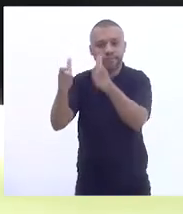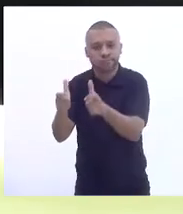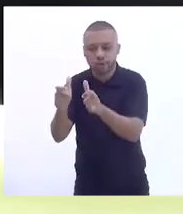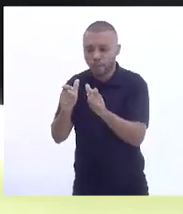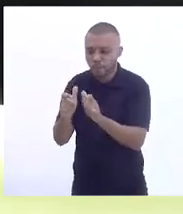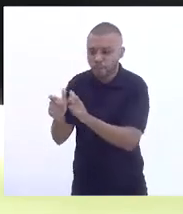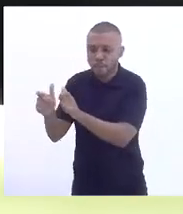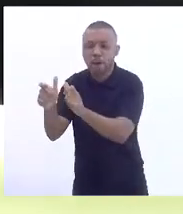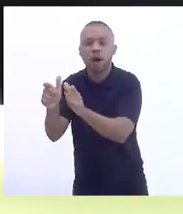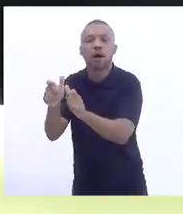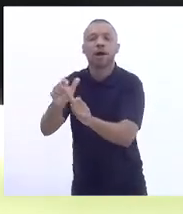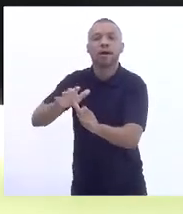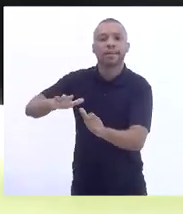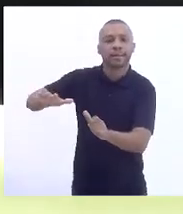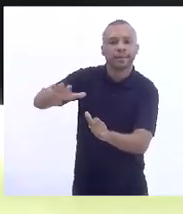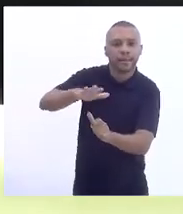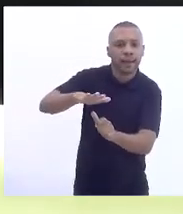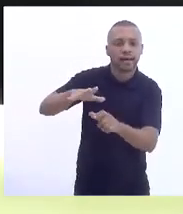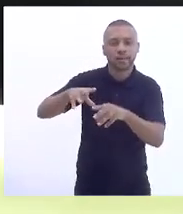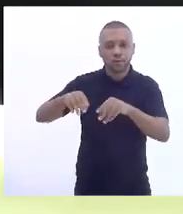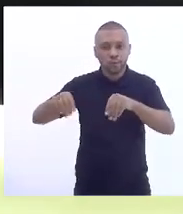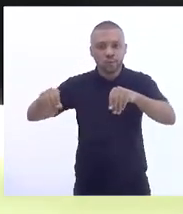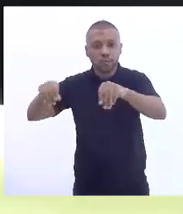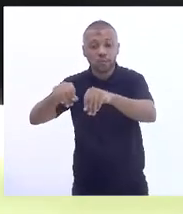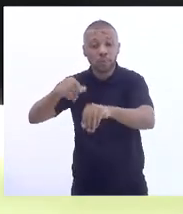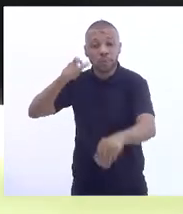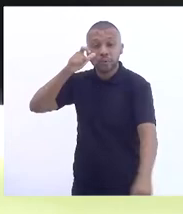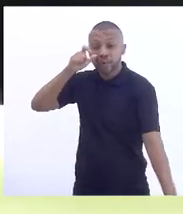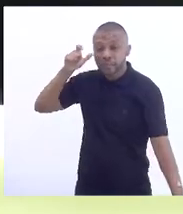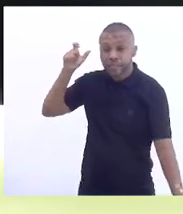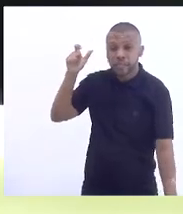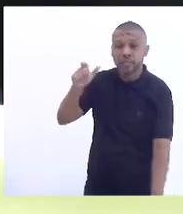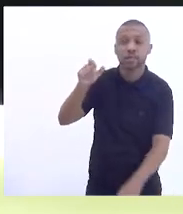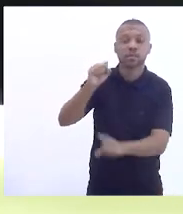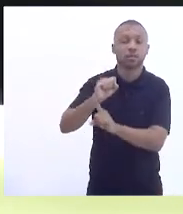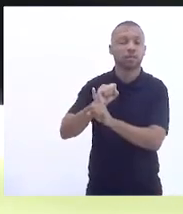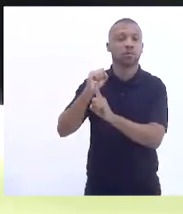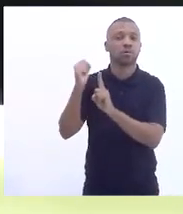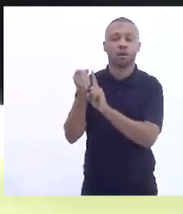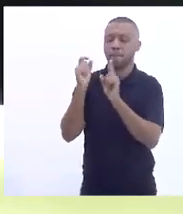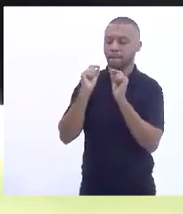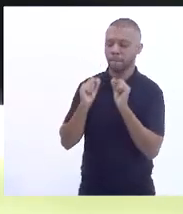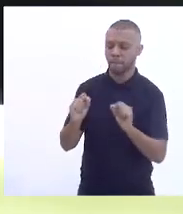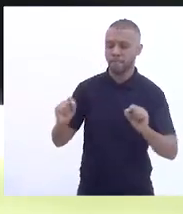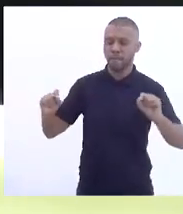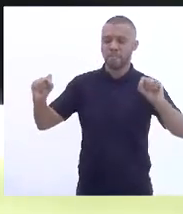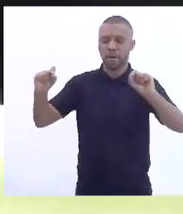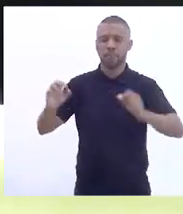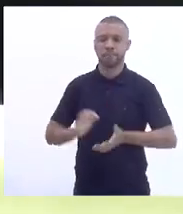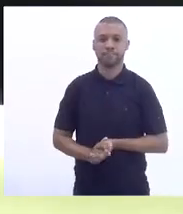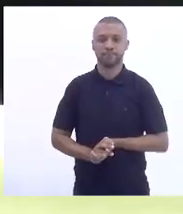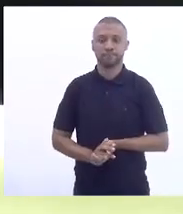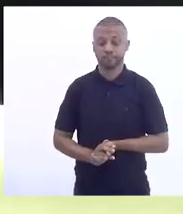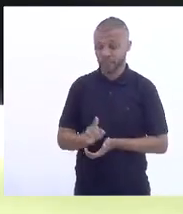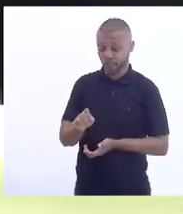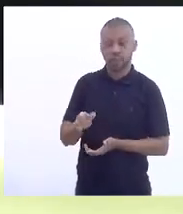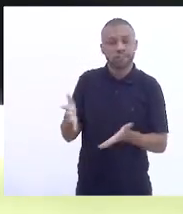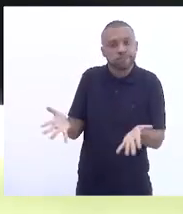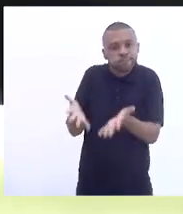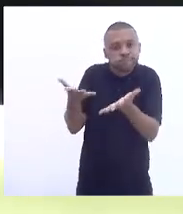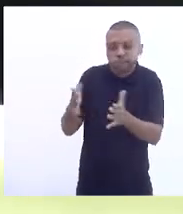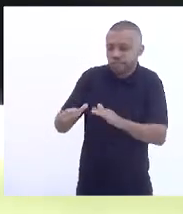das áreas das zonas de especial interesse social que é preciso que haja um desenvolvimento